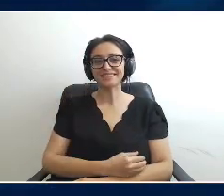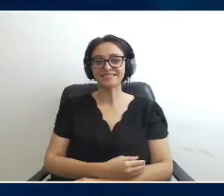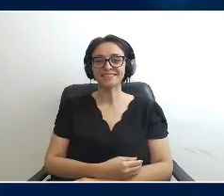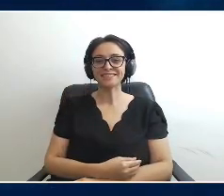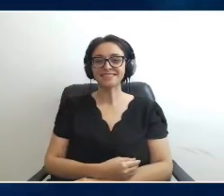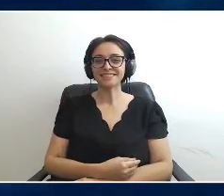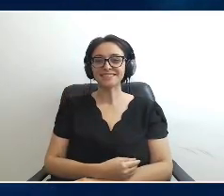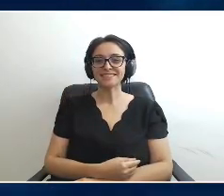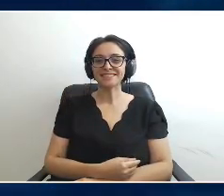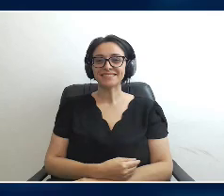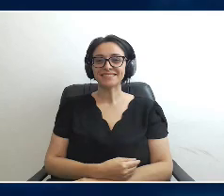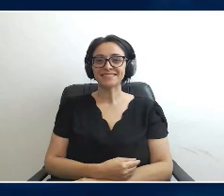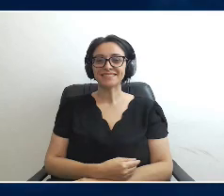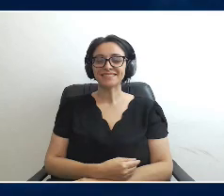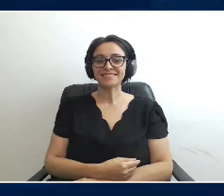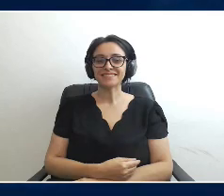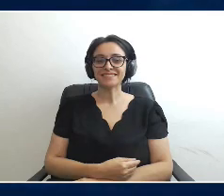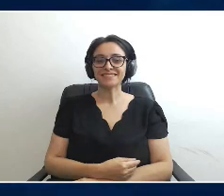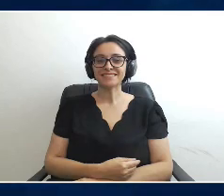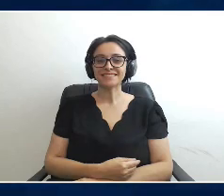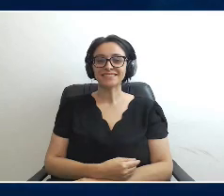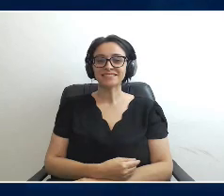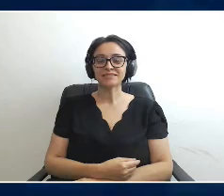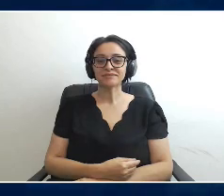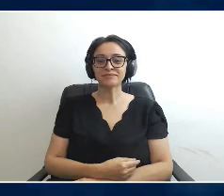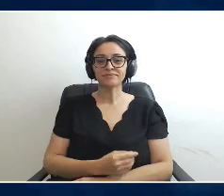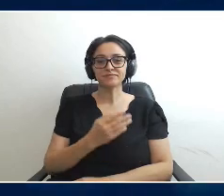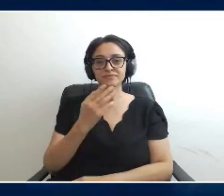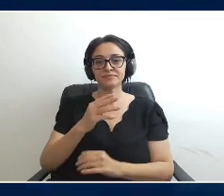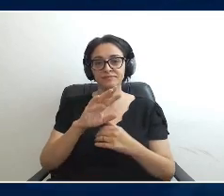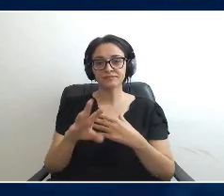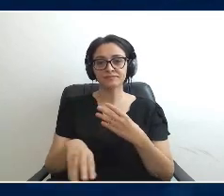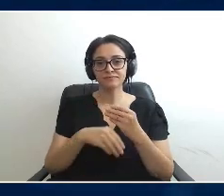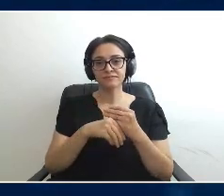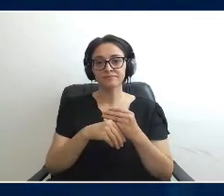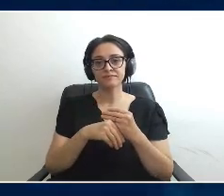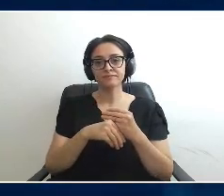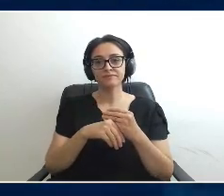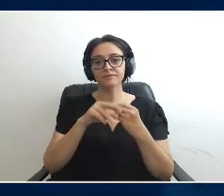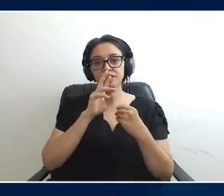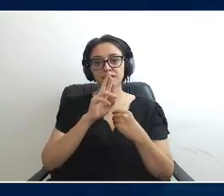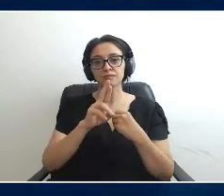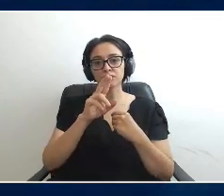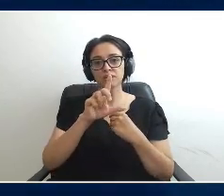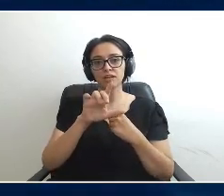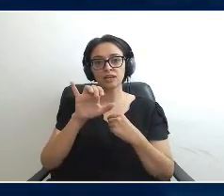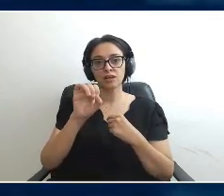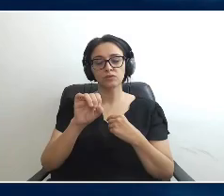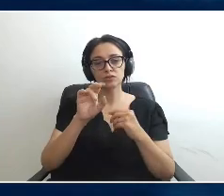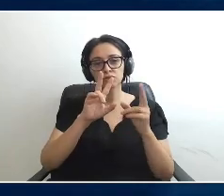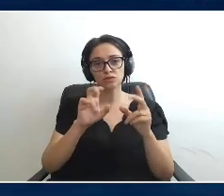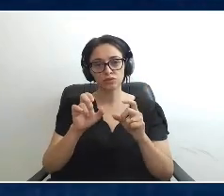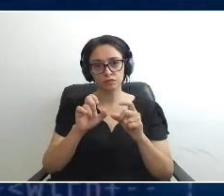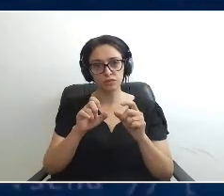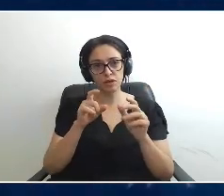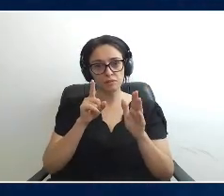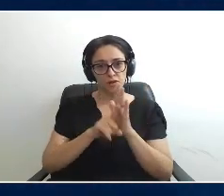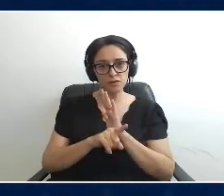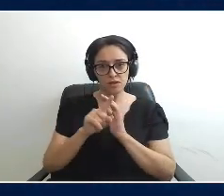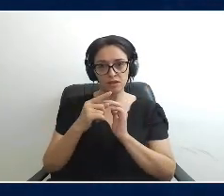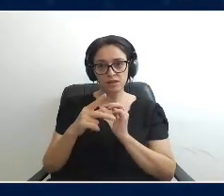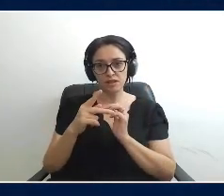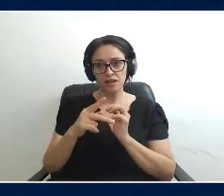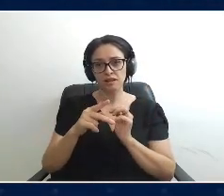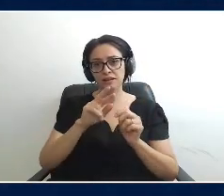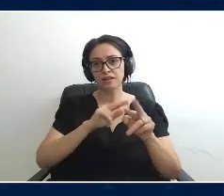É jovem, né? Aí, só para complementar, né, a resposta do Léo em relação à pergunta que o amigo fez, a gente tem um monte